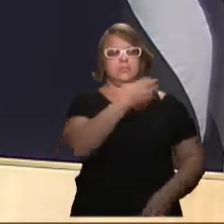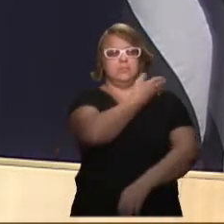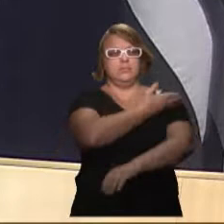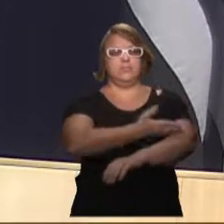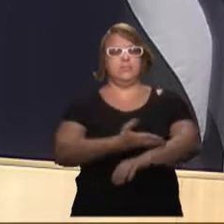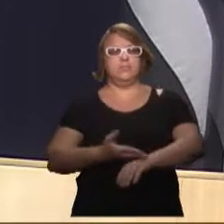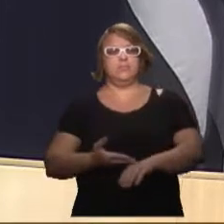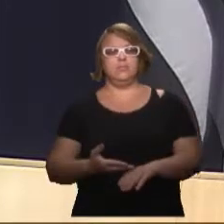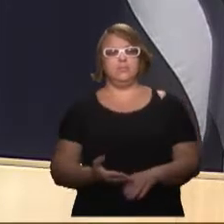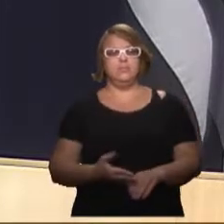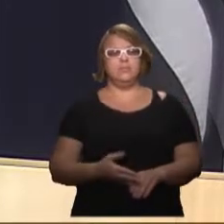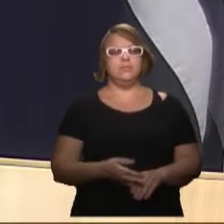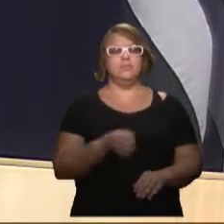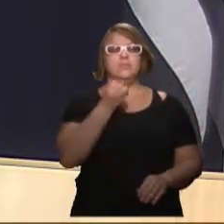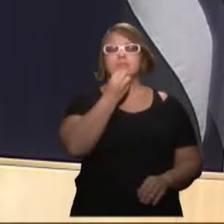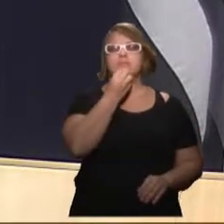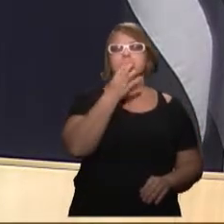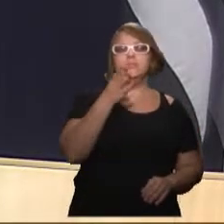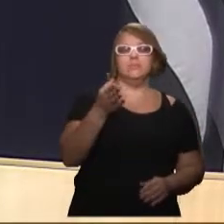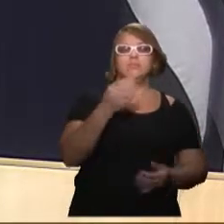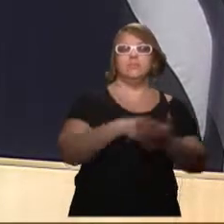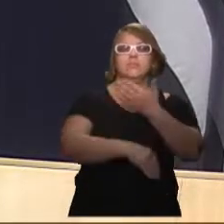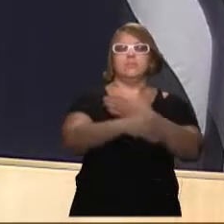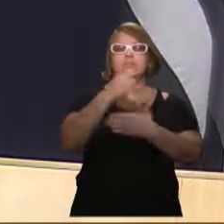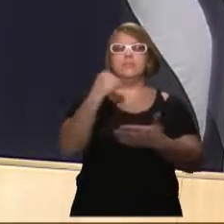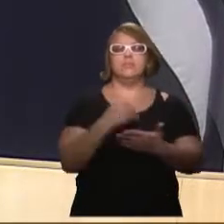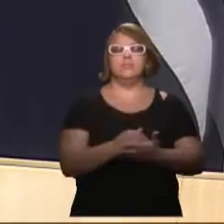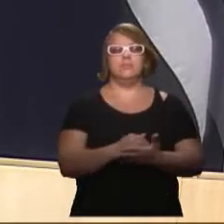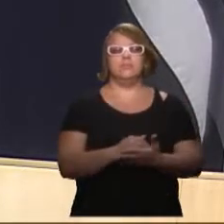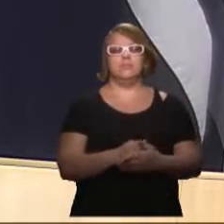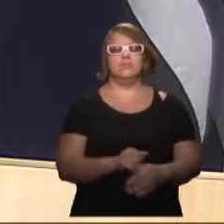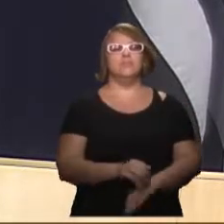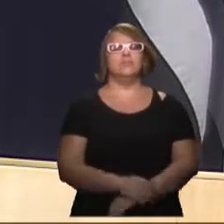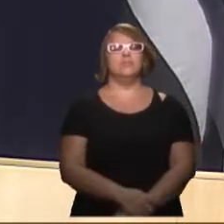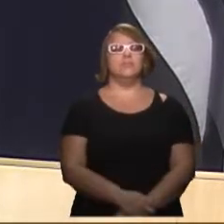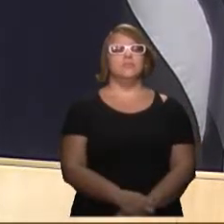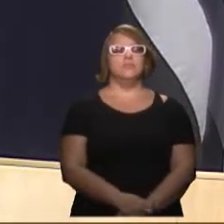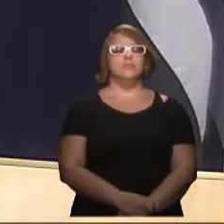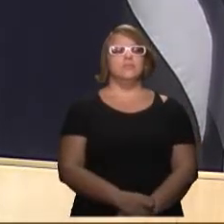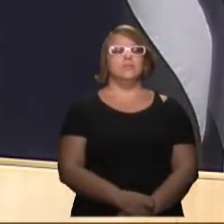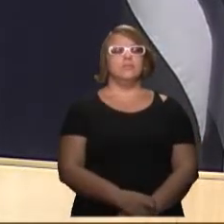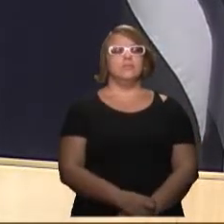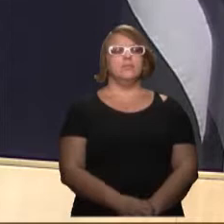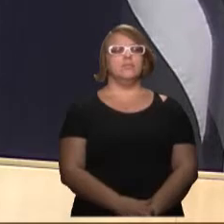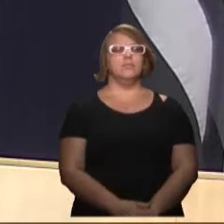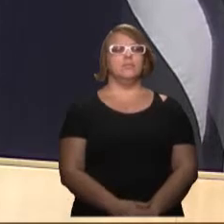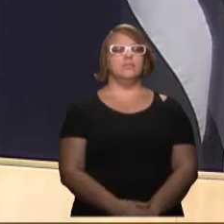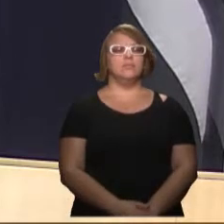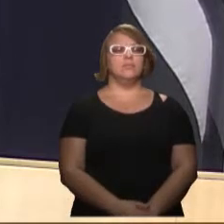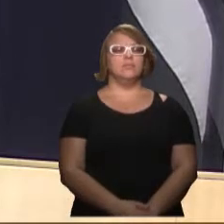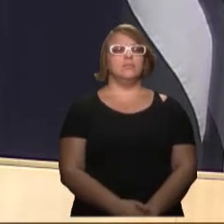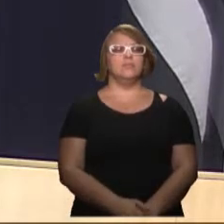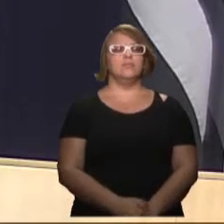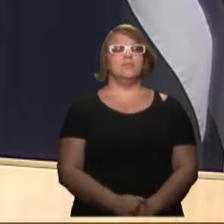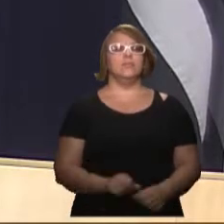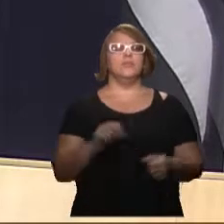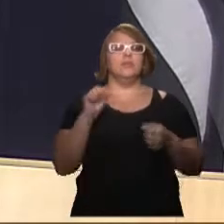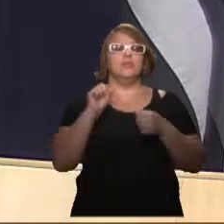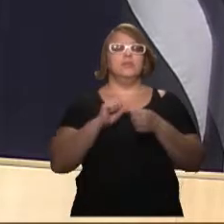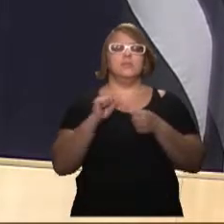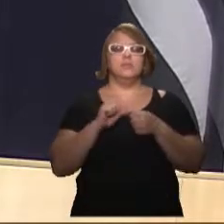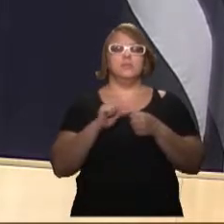ONU, Organização Mundial, ela propõe para que, se nós fizermos e cumprirmos esse pacto desses